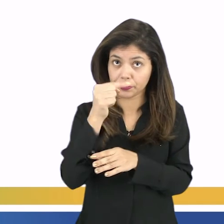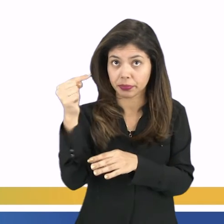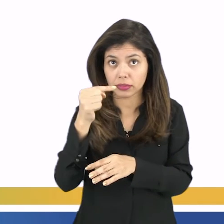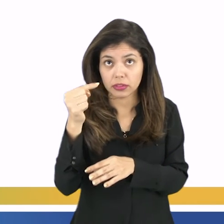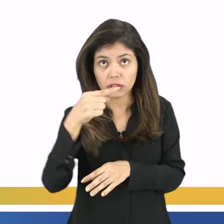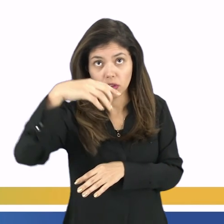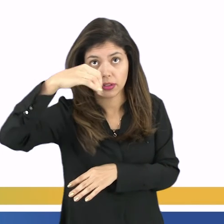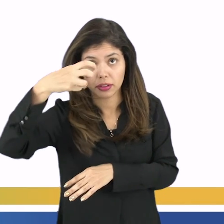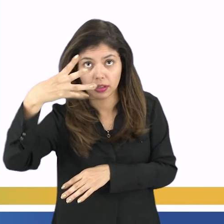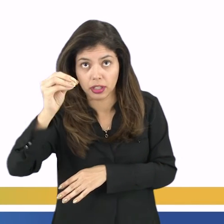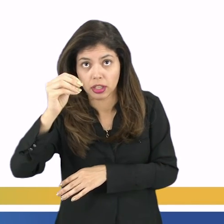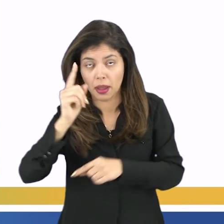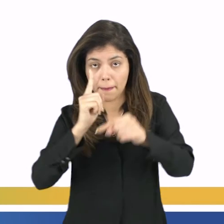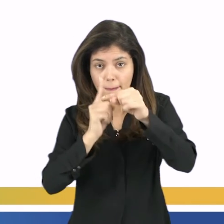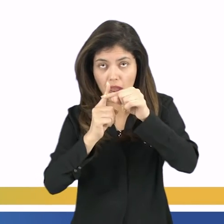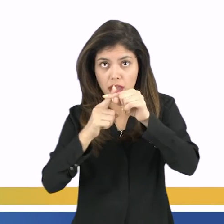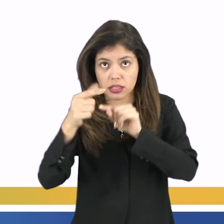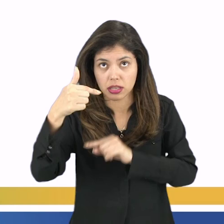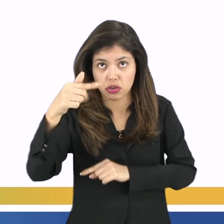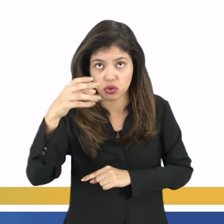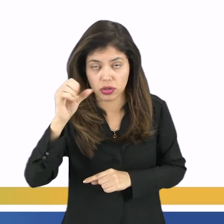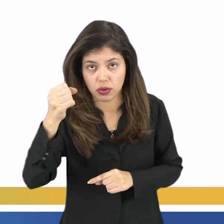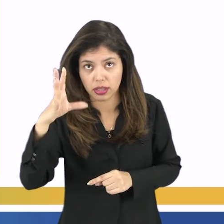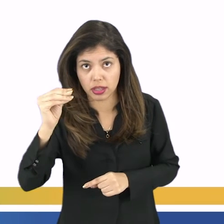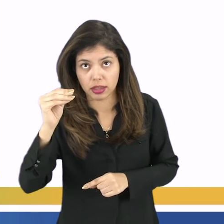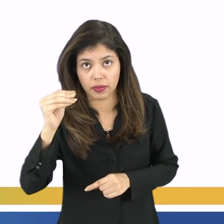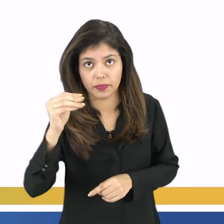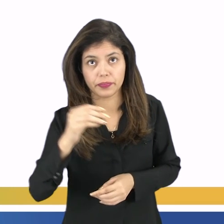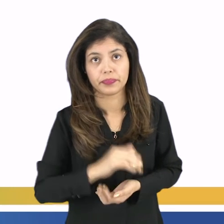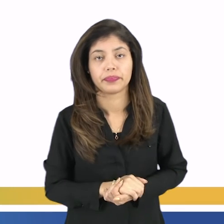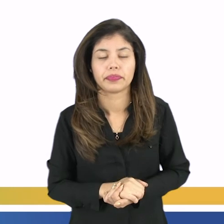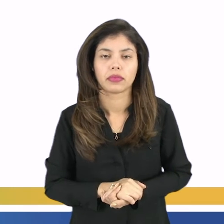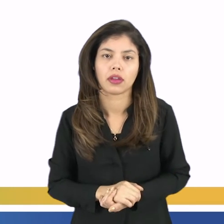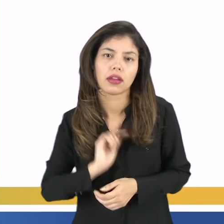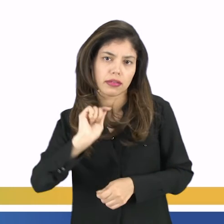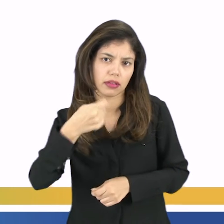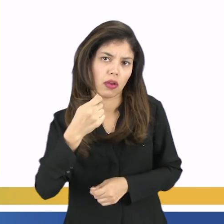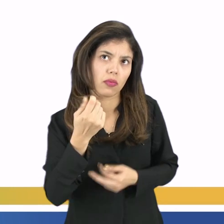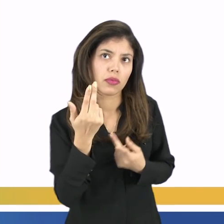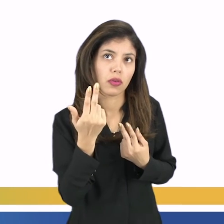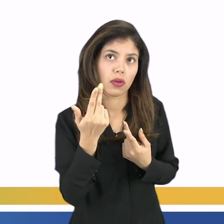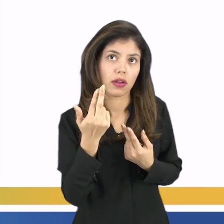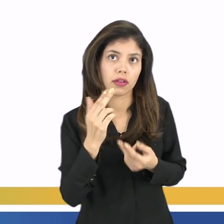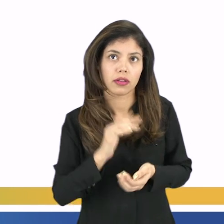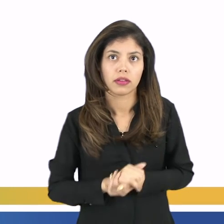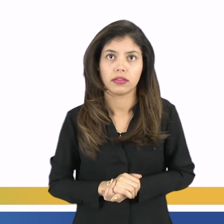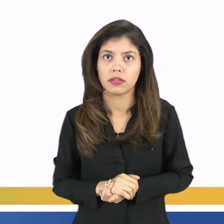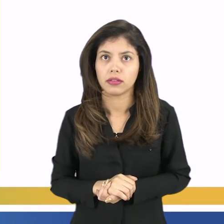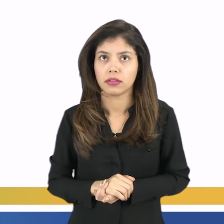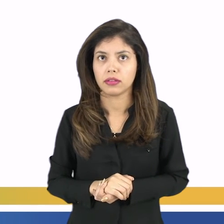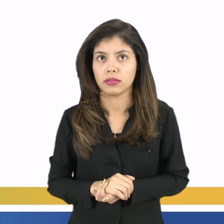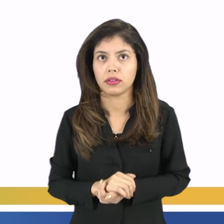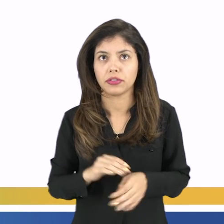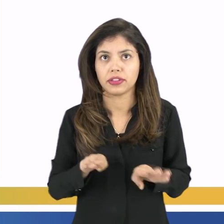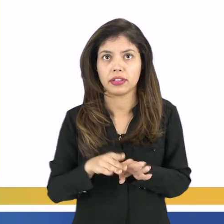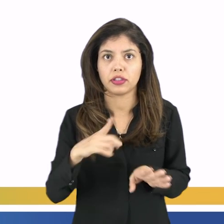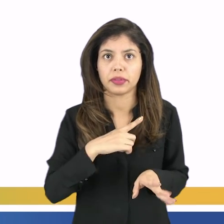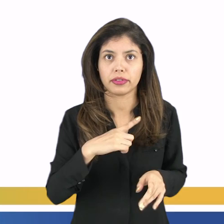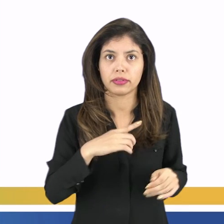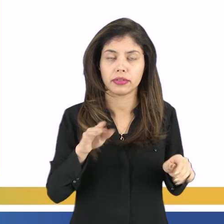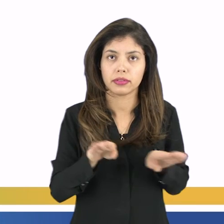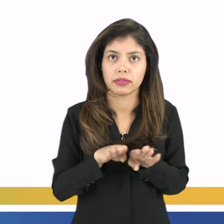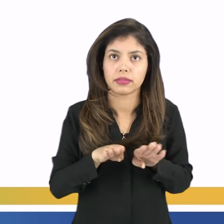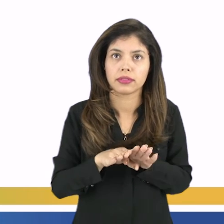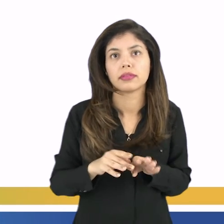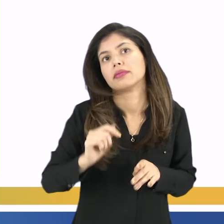menos 930, delta H da segunda equação, mais 780. Sinais iguais, subtrai e conserva o sinal do maior. Então, o